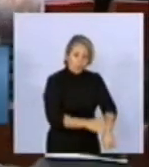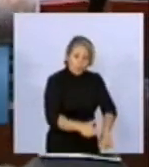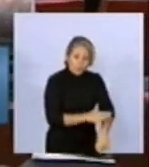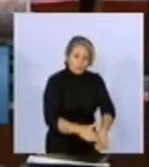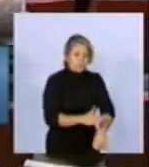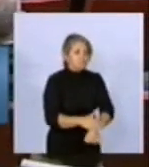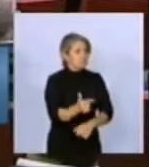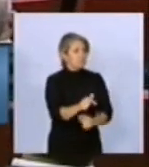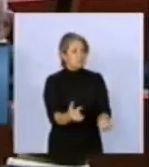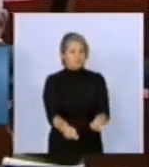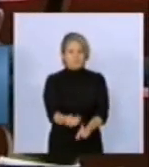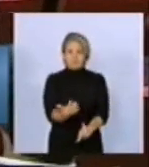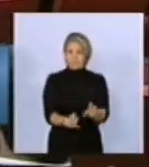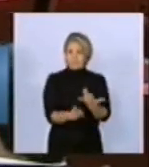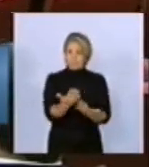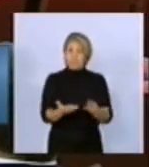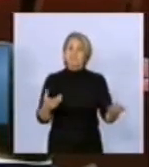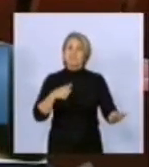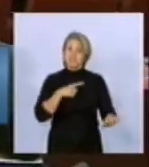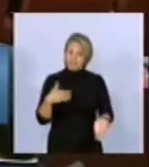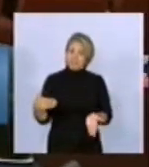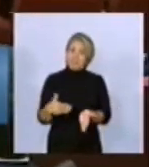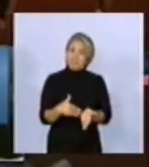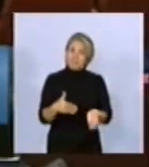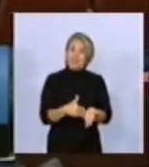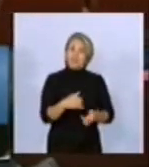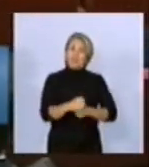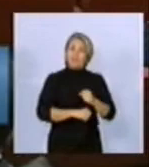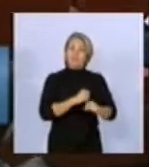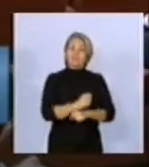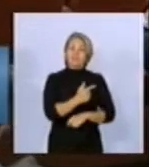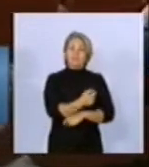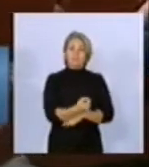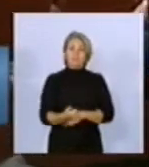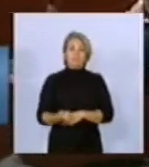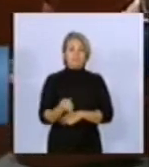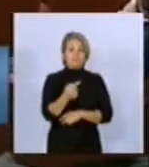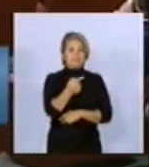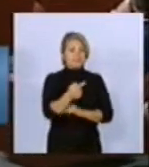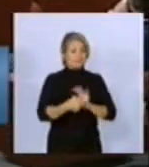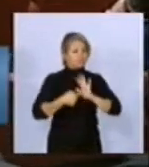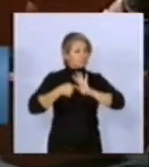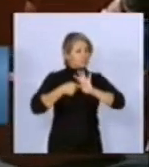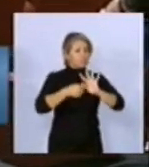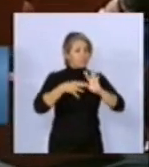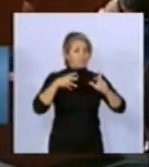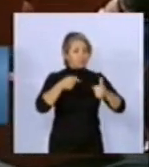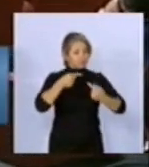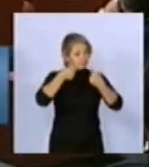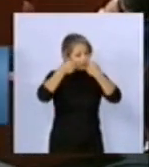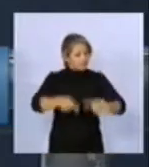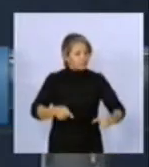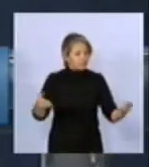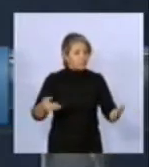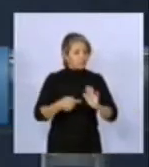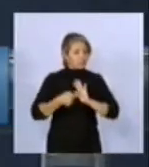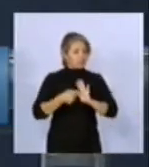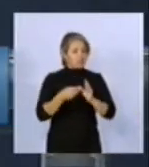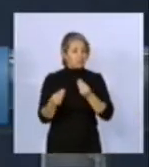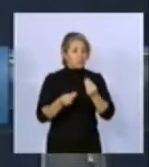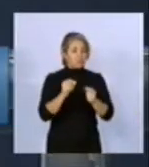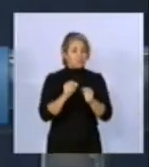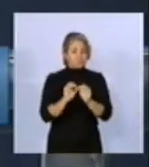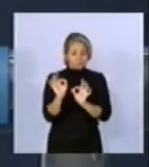pequeno produtor tem até 2017 esse é o nosso grande desafio mostrar para eles como é que eles vão poder